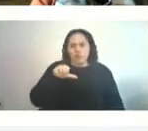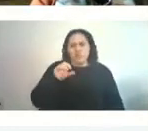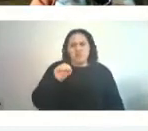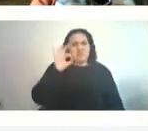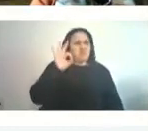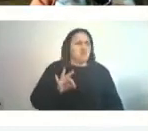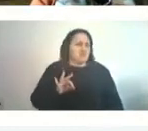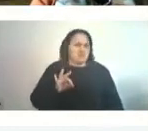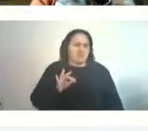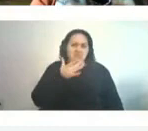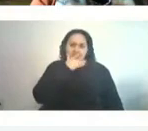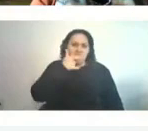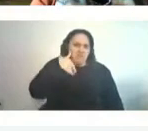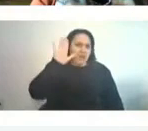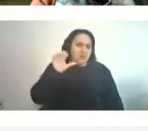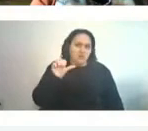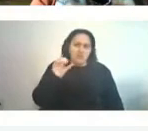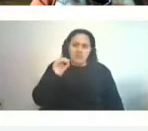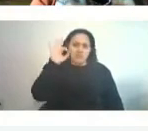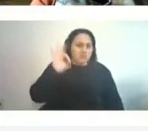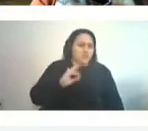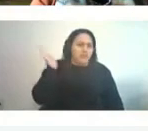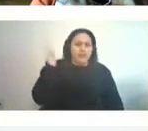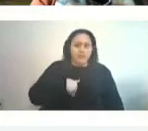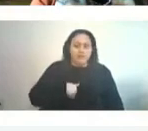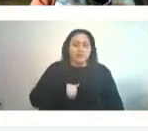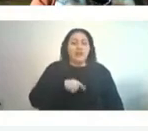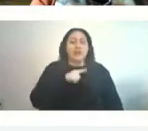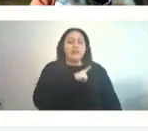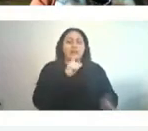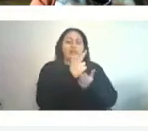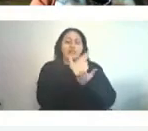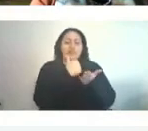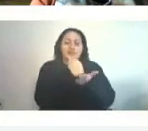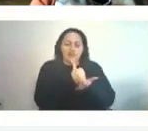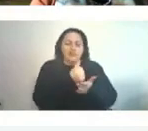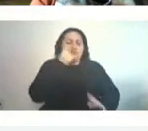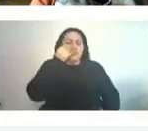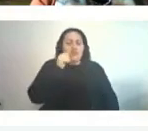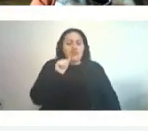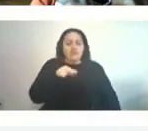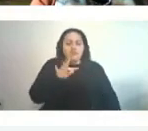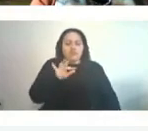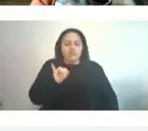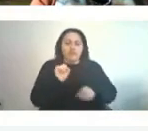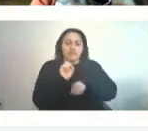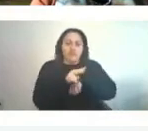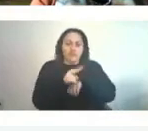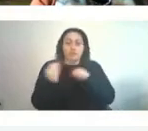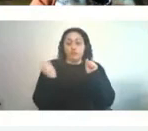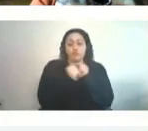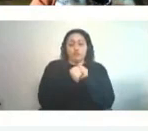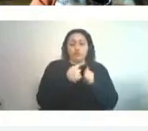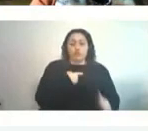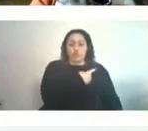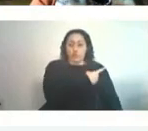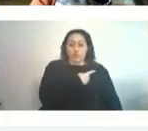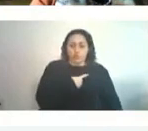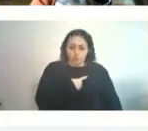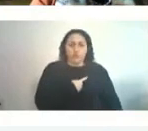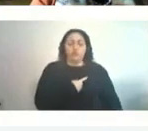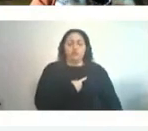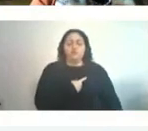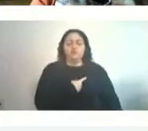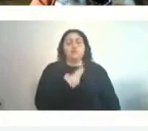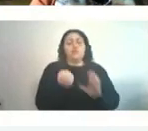até mais. E aí, o pessoal da Designers Antivírus, junto conosco, desenvolveu, então, com a nossa consultoria técnica,